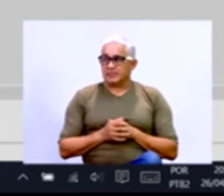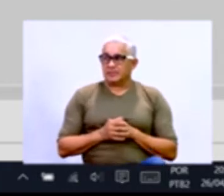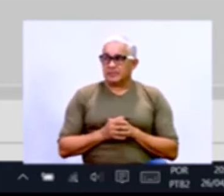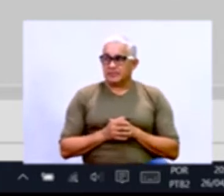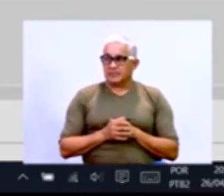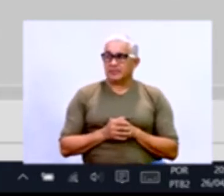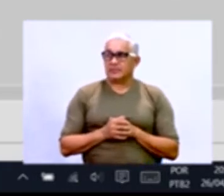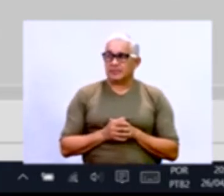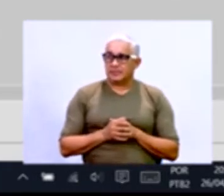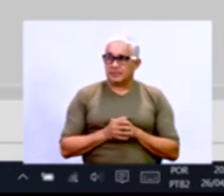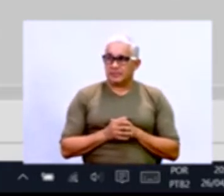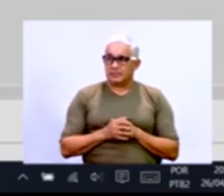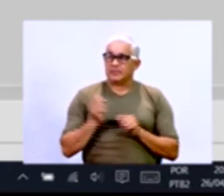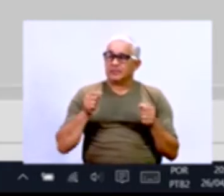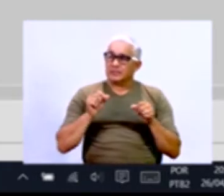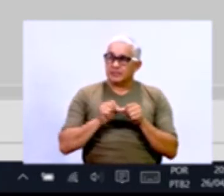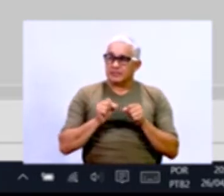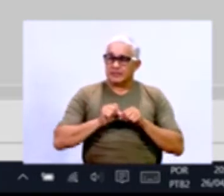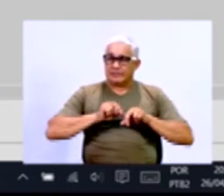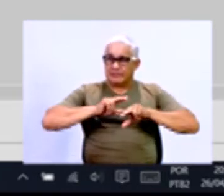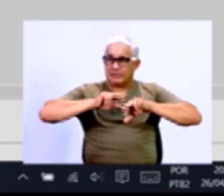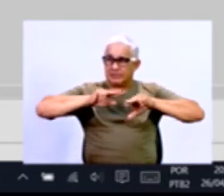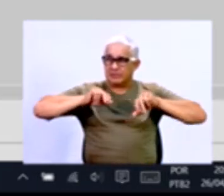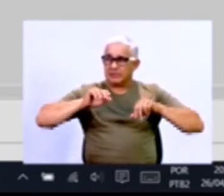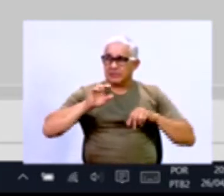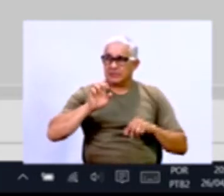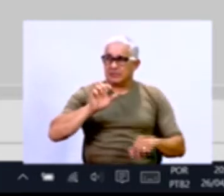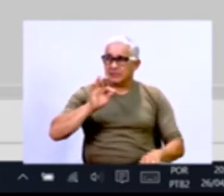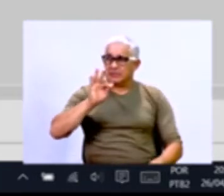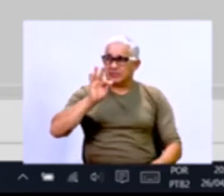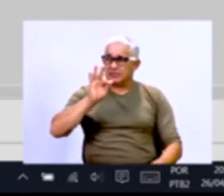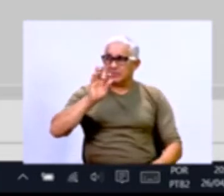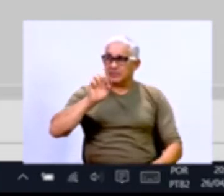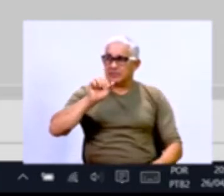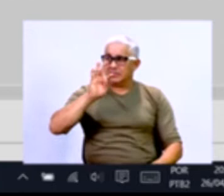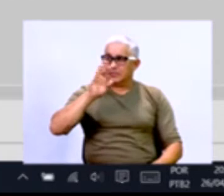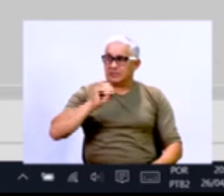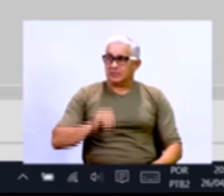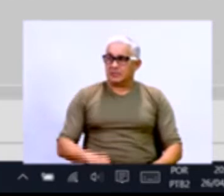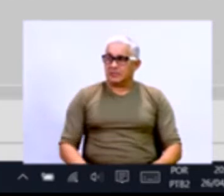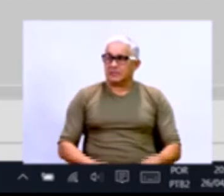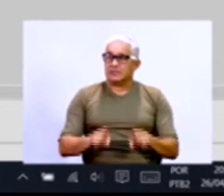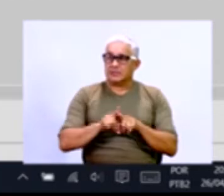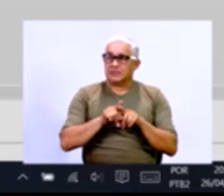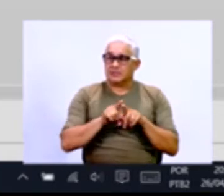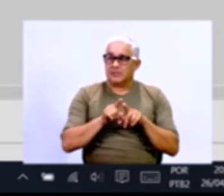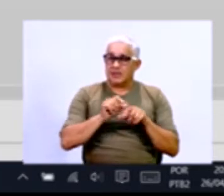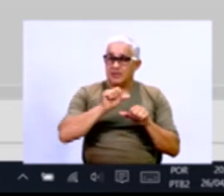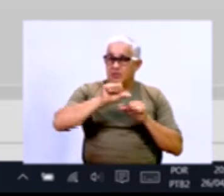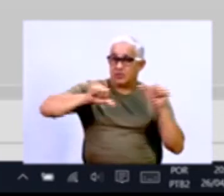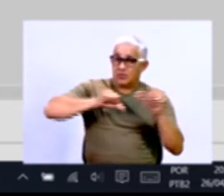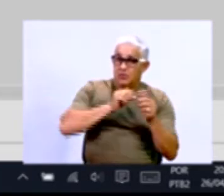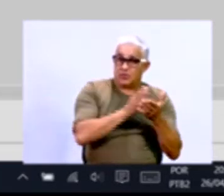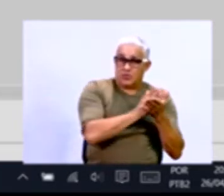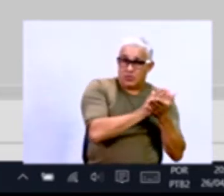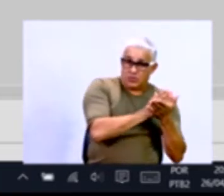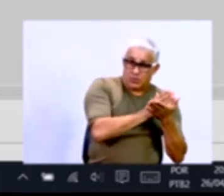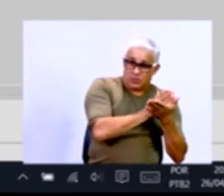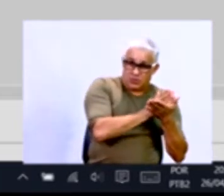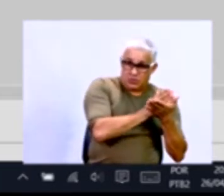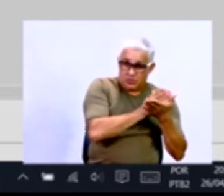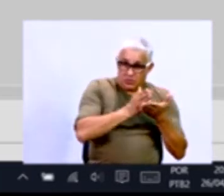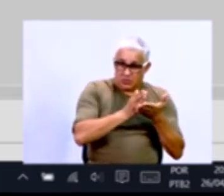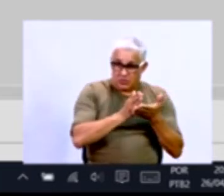Então dá para fazer muita coisa, bastante efeito interessante. Ó, inverter o início do fim. Então ela começa do